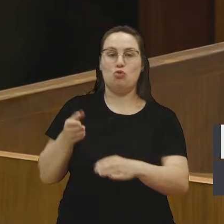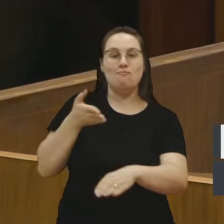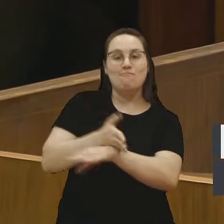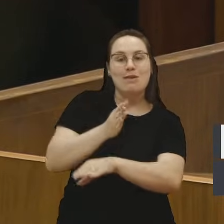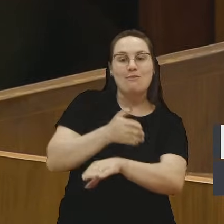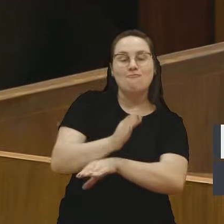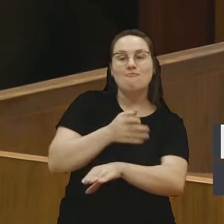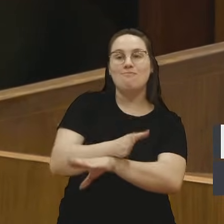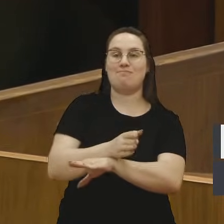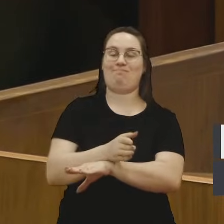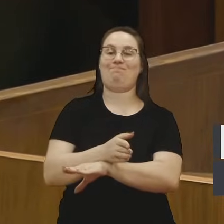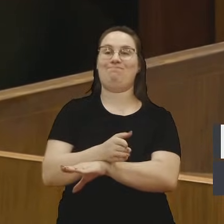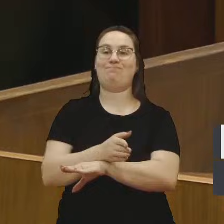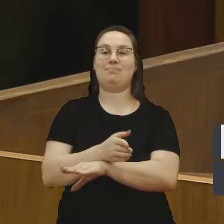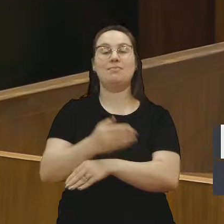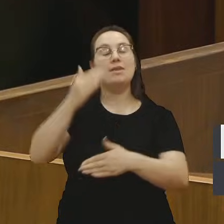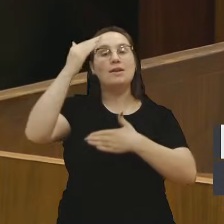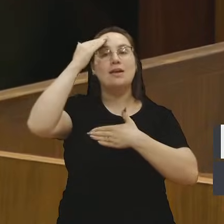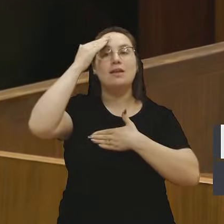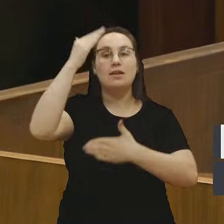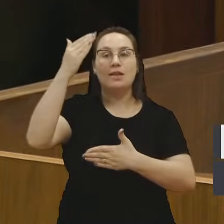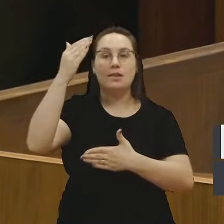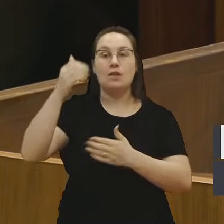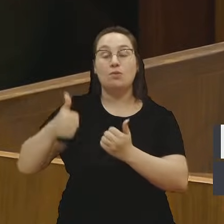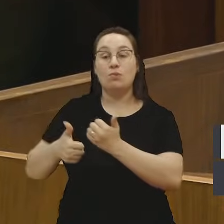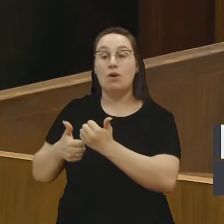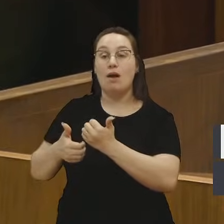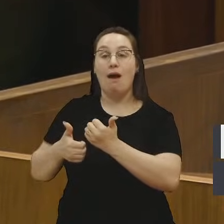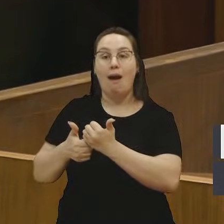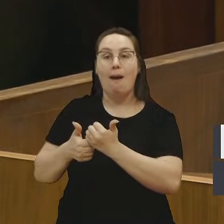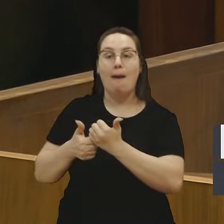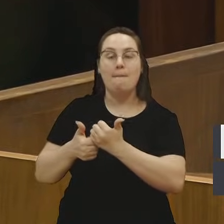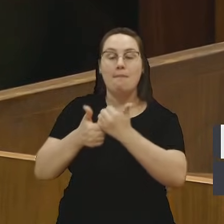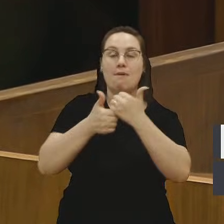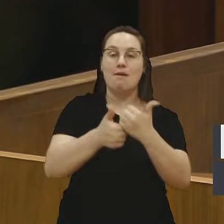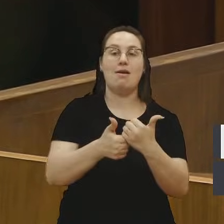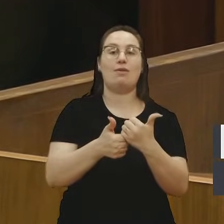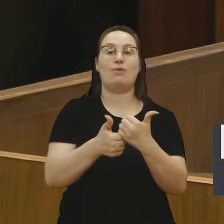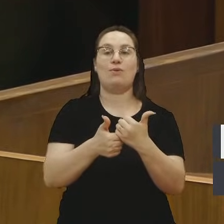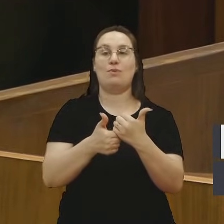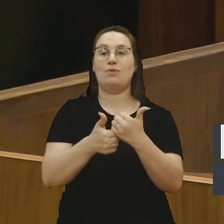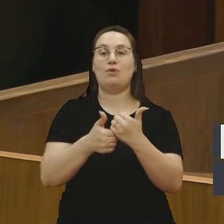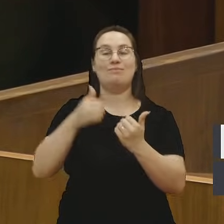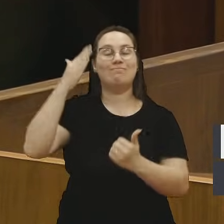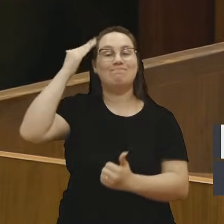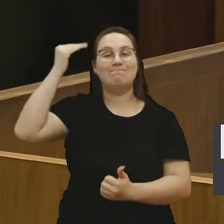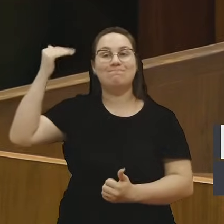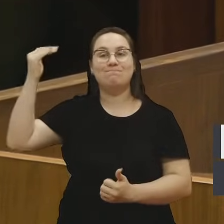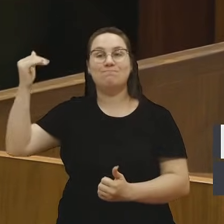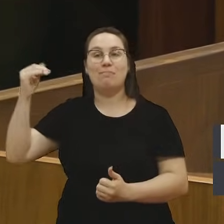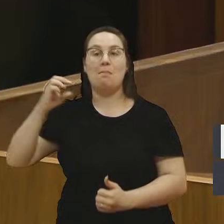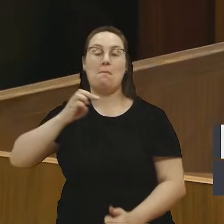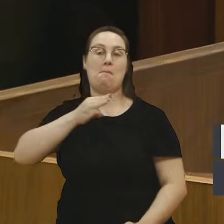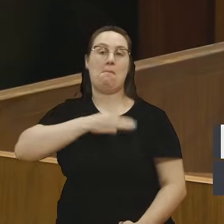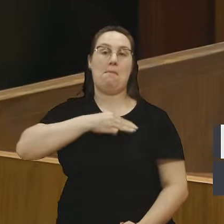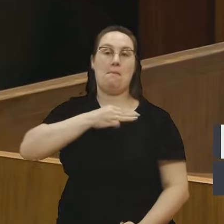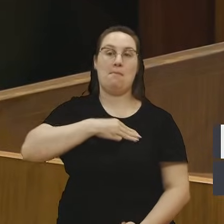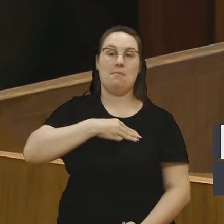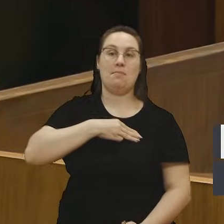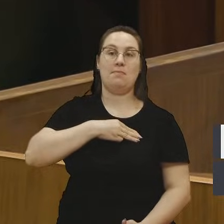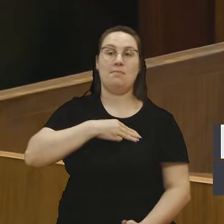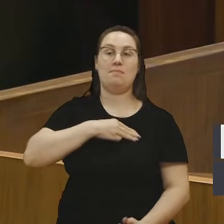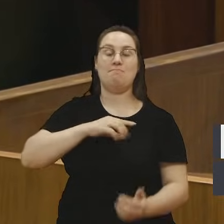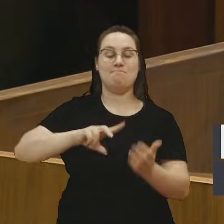participativo. Agradeço também nossos apoiadores, que são fundamentais ao nosso sucesso, Fundação Marco Polo e